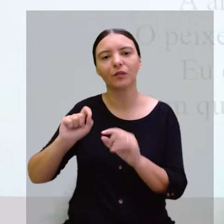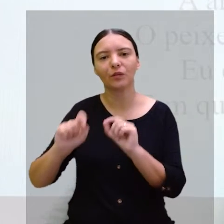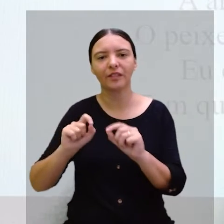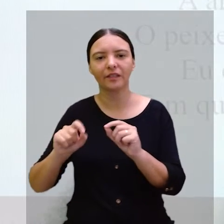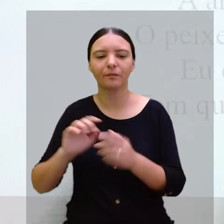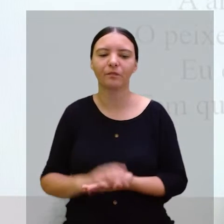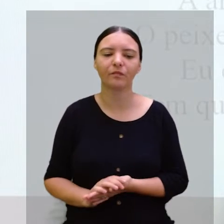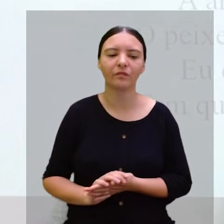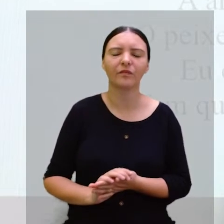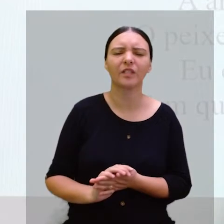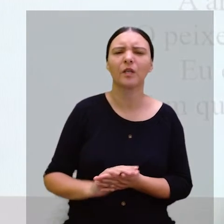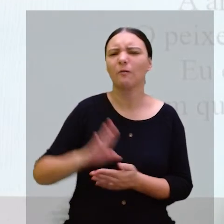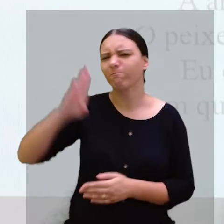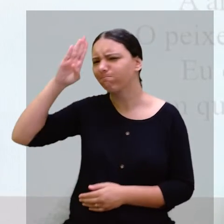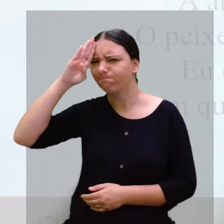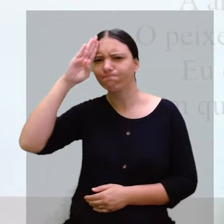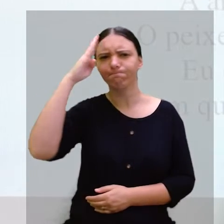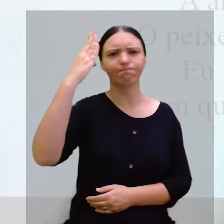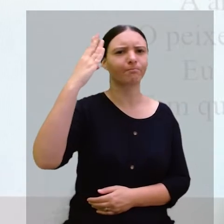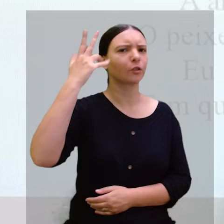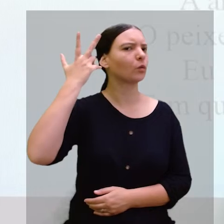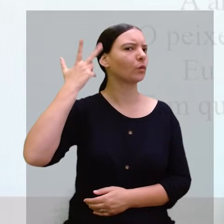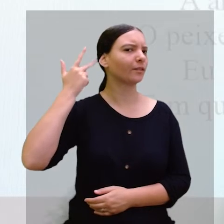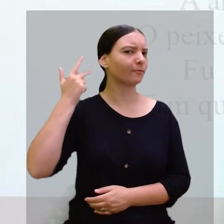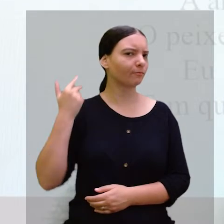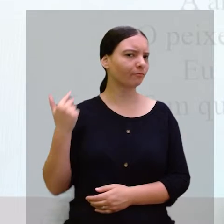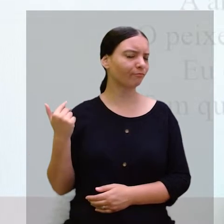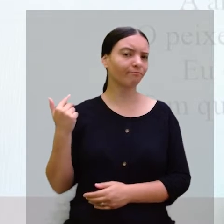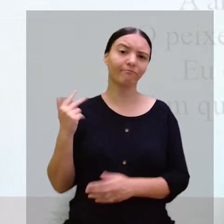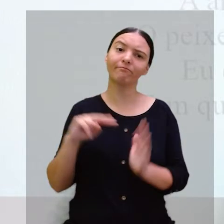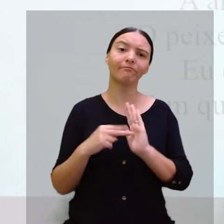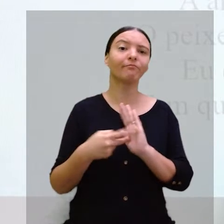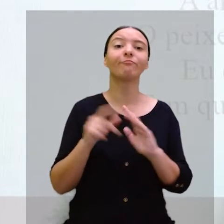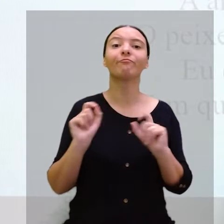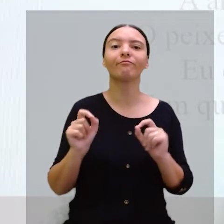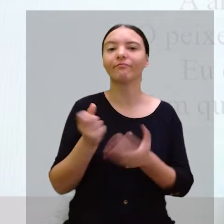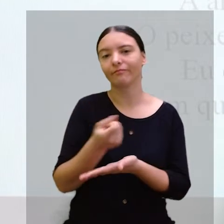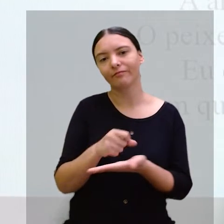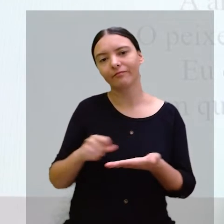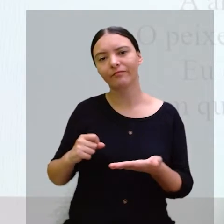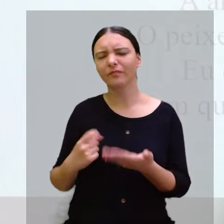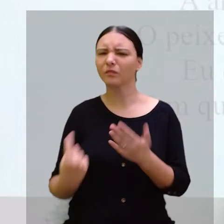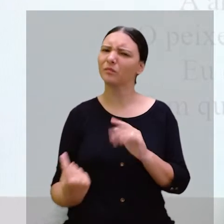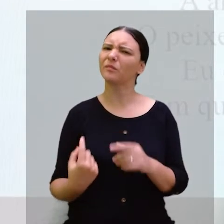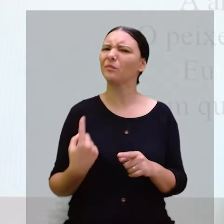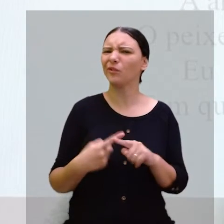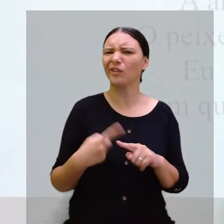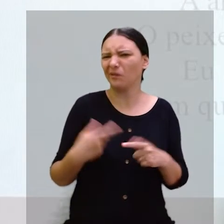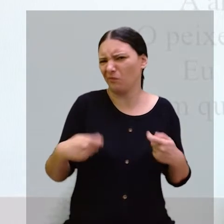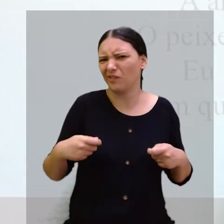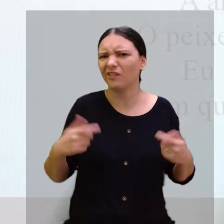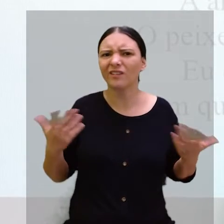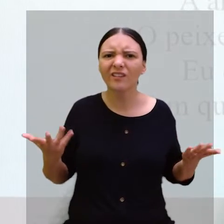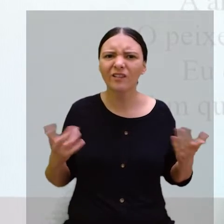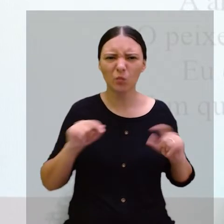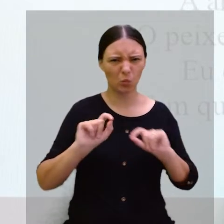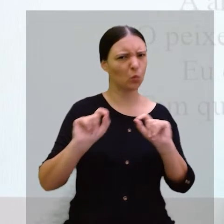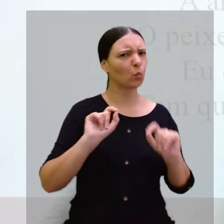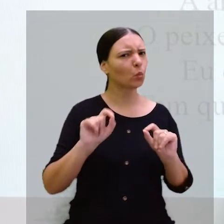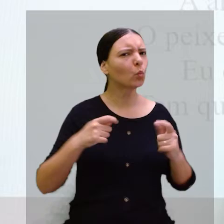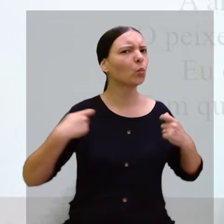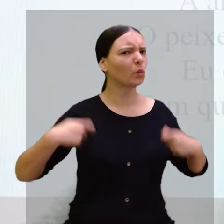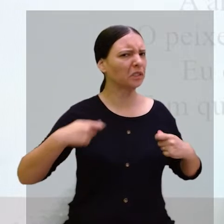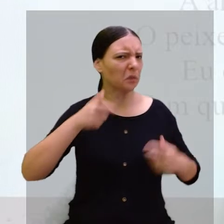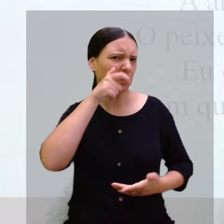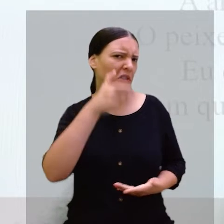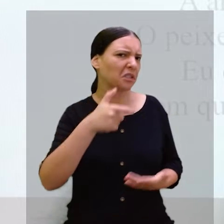é mais fundamental, mais natural dele, é escrever. Ele se pergunta se isso teria que ter um porquê, teria que ter um motivo, de fato, para se